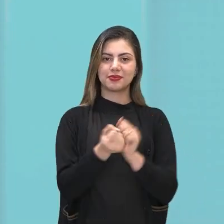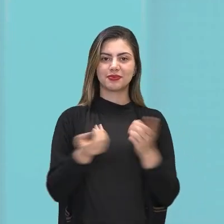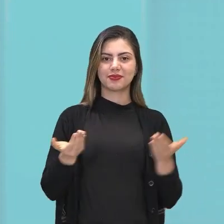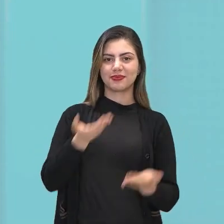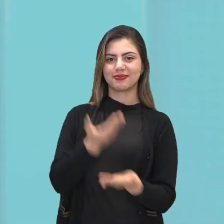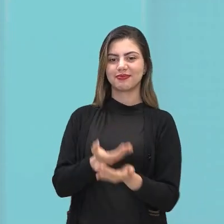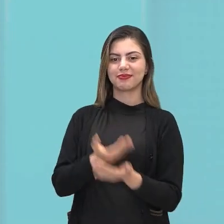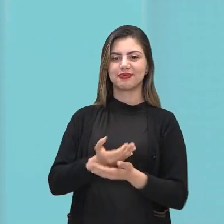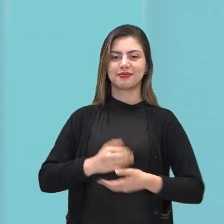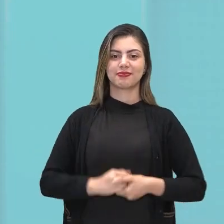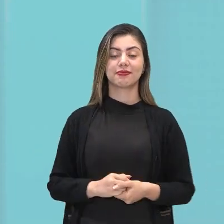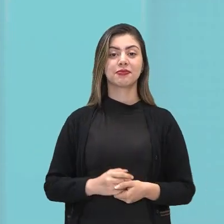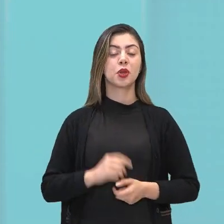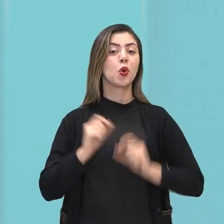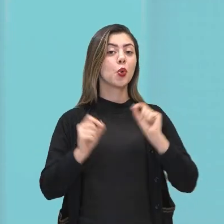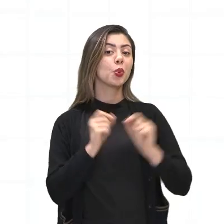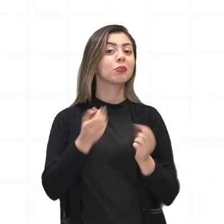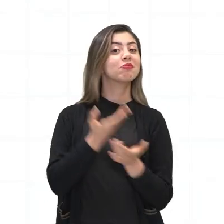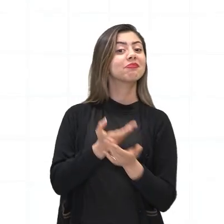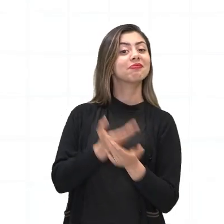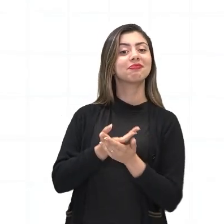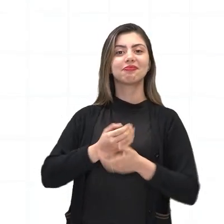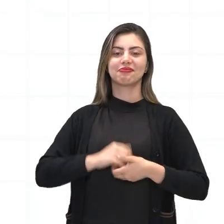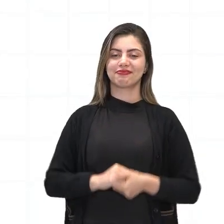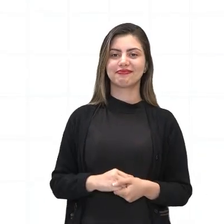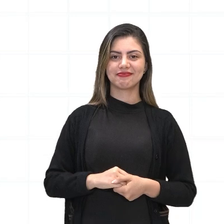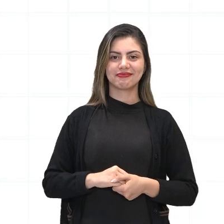hoje. Vamos ver o que teremos na aula?